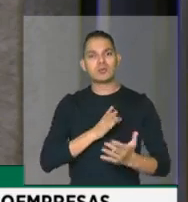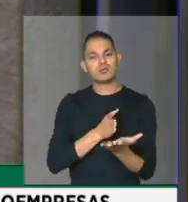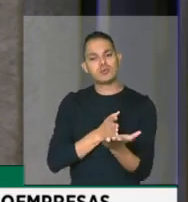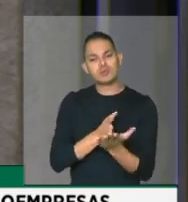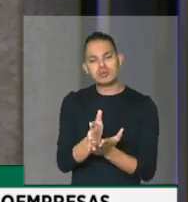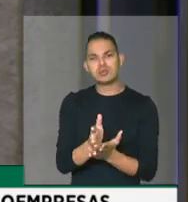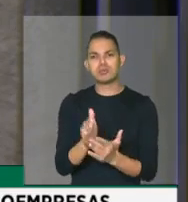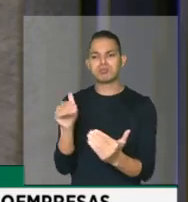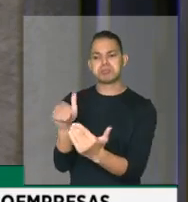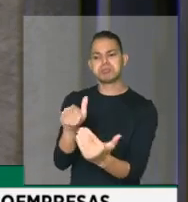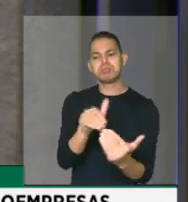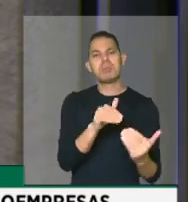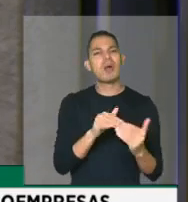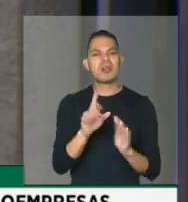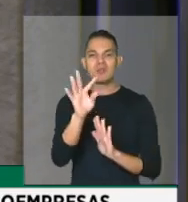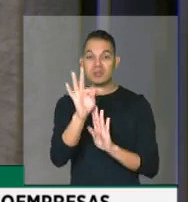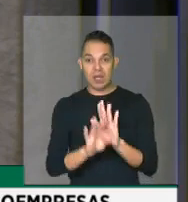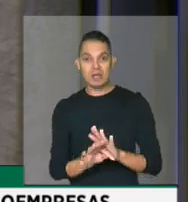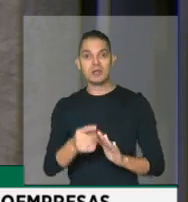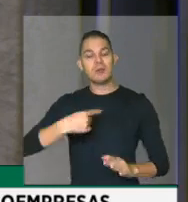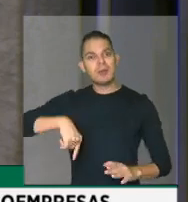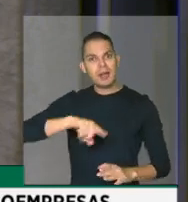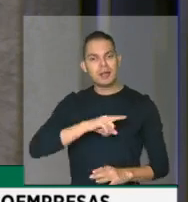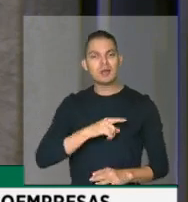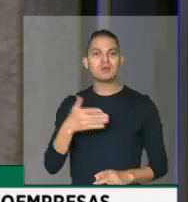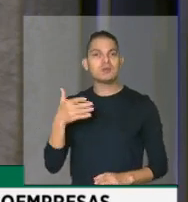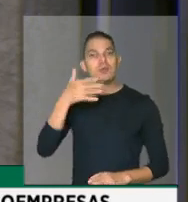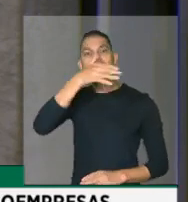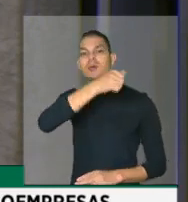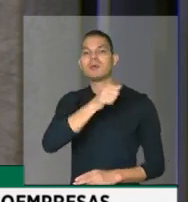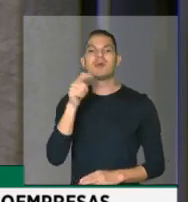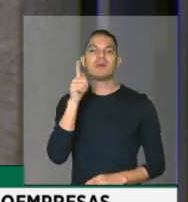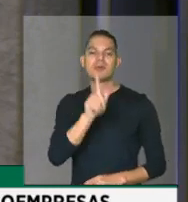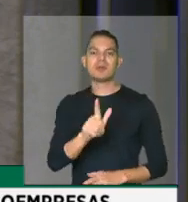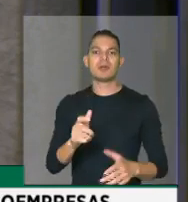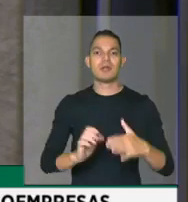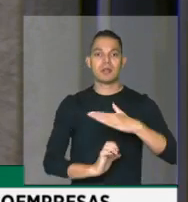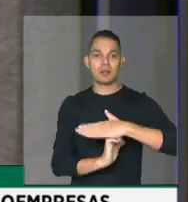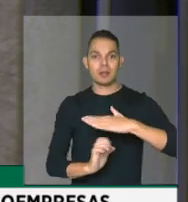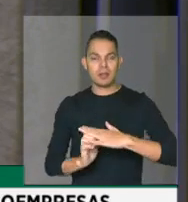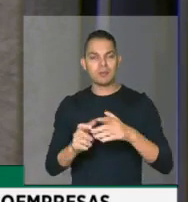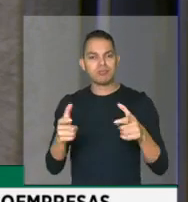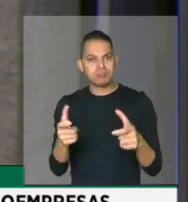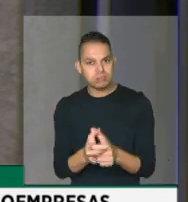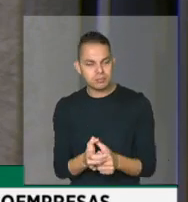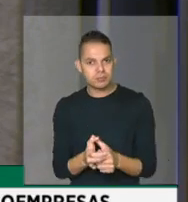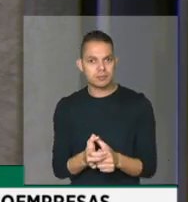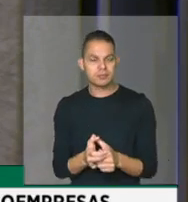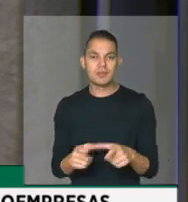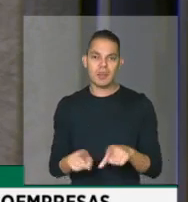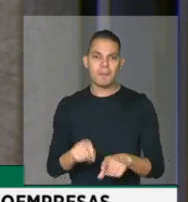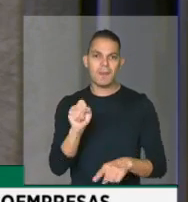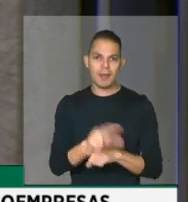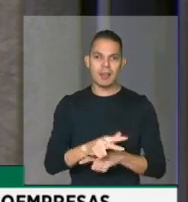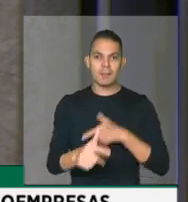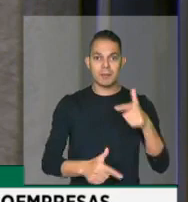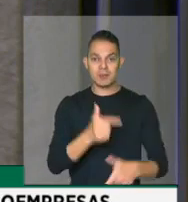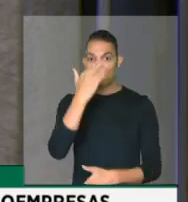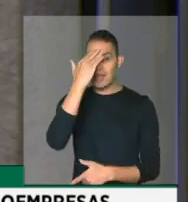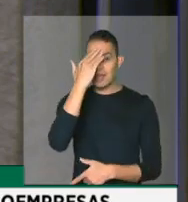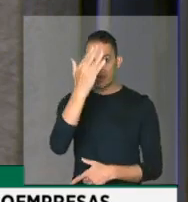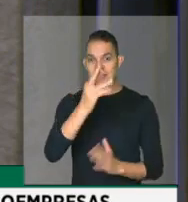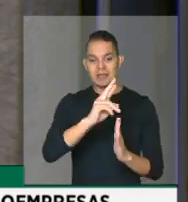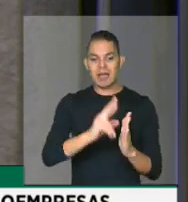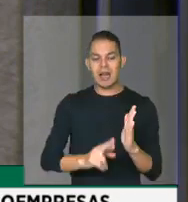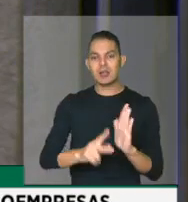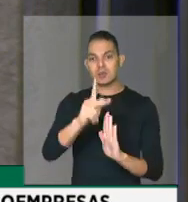alinhamento em relação a esse texto, para que nós possamos salvar pequenas empresas, microempresas e empregos. Quero agradecer aqui a relatoria